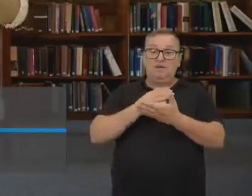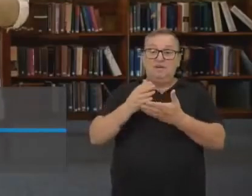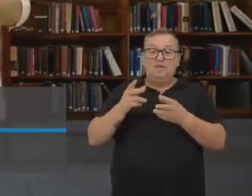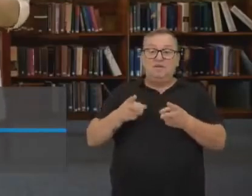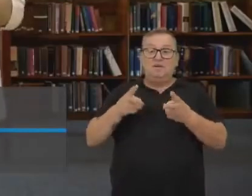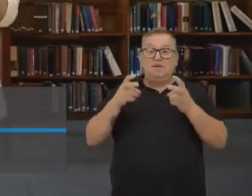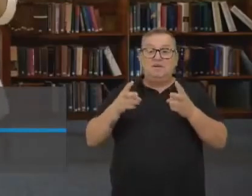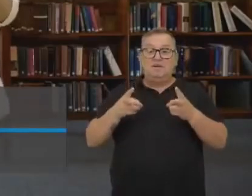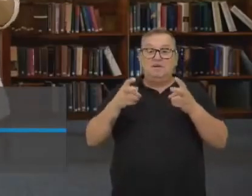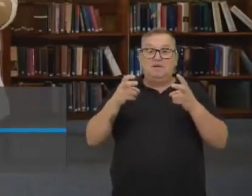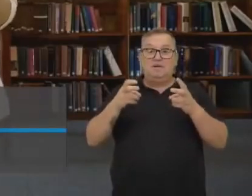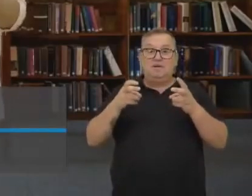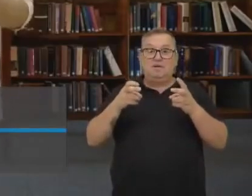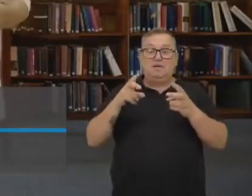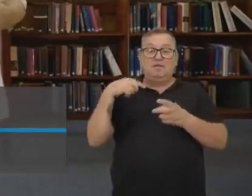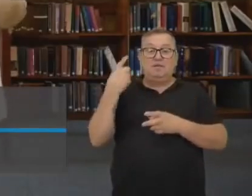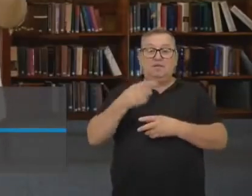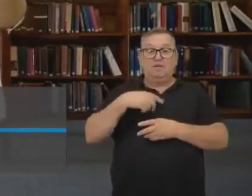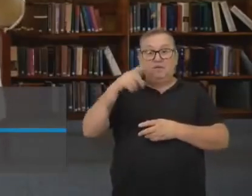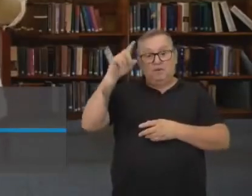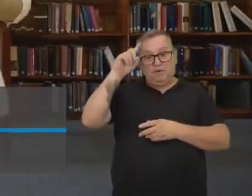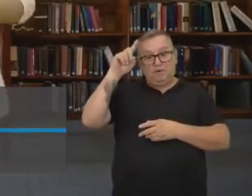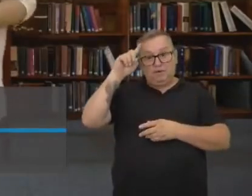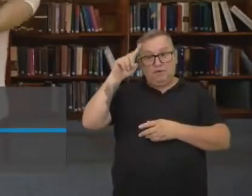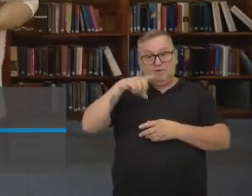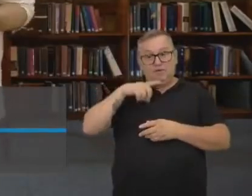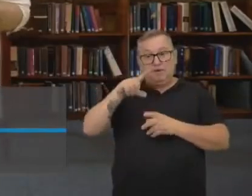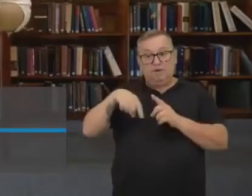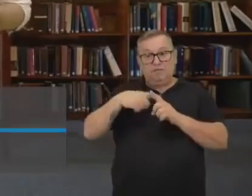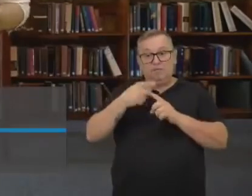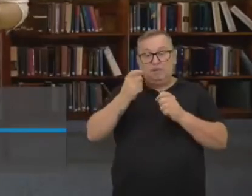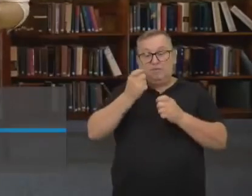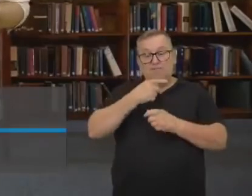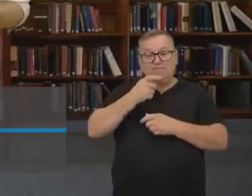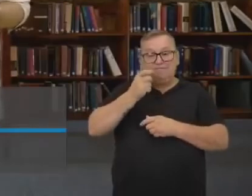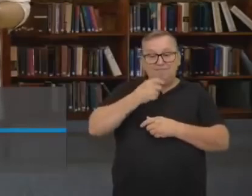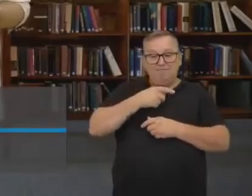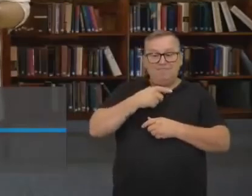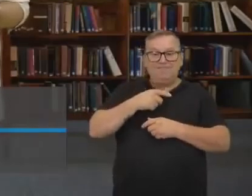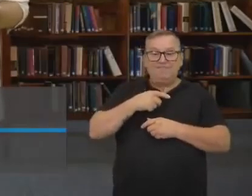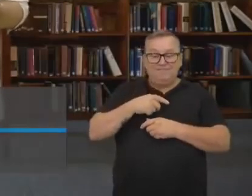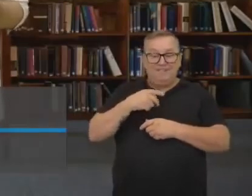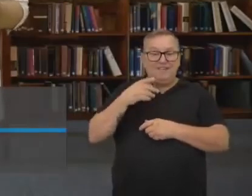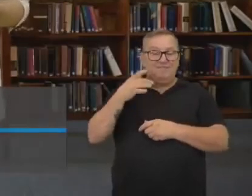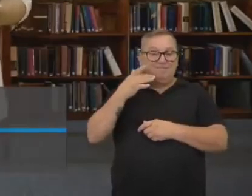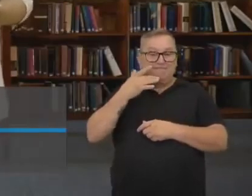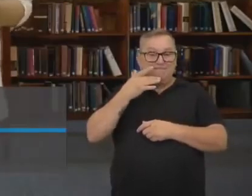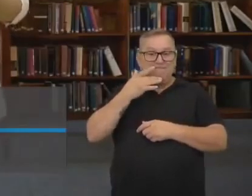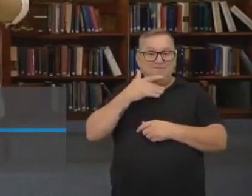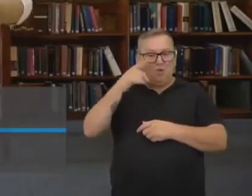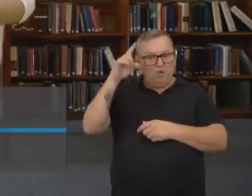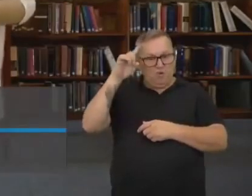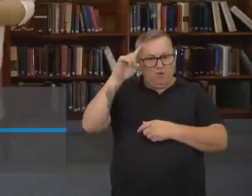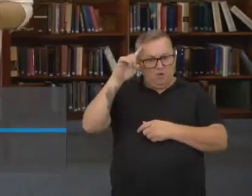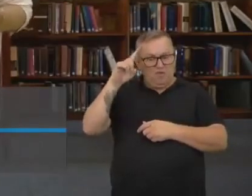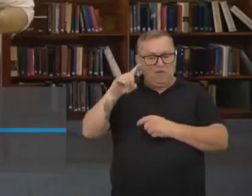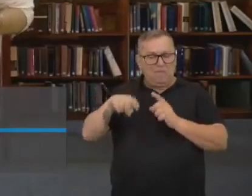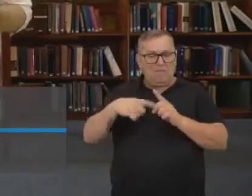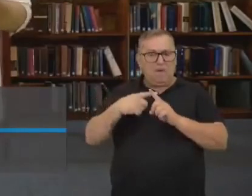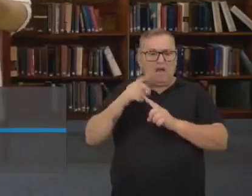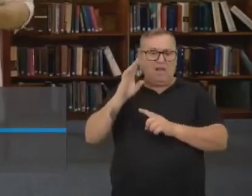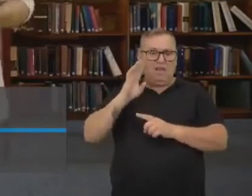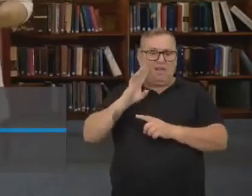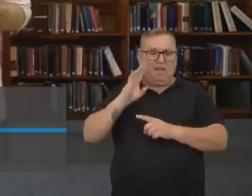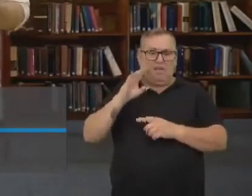o nosso cotidiano, nosso dia a dia começa a se tornar mais divertido quando a gente faz essas ligações, né? A gente começa a jogar mesmo. Sim.